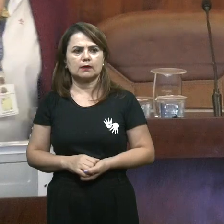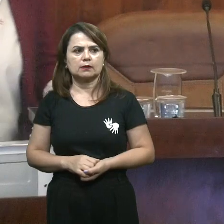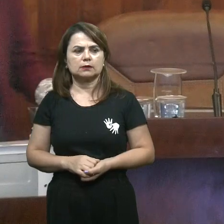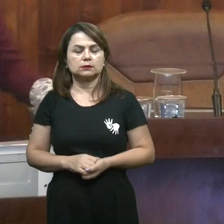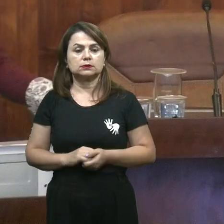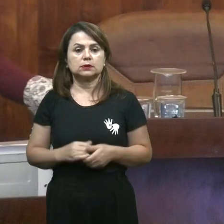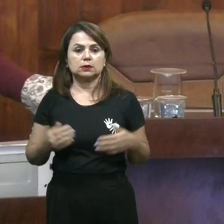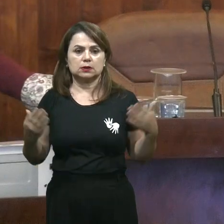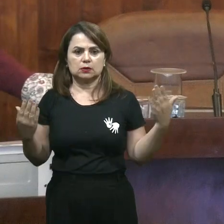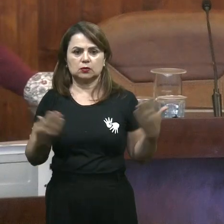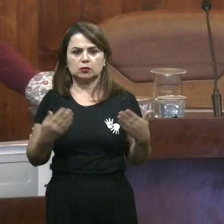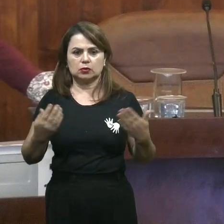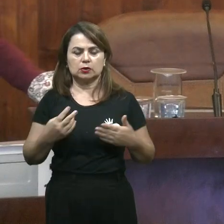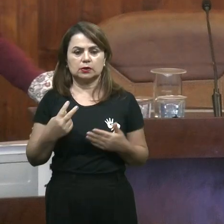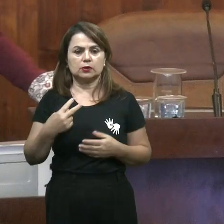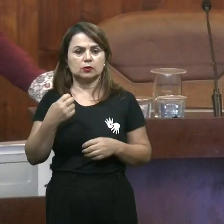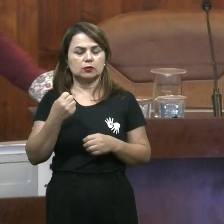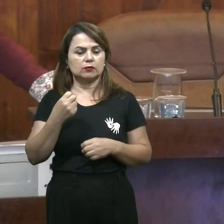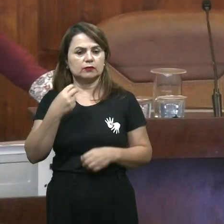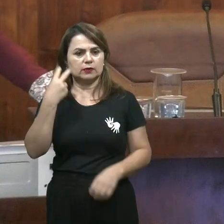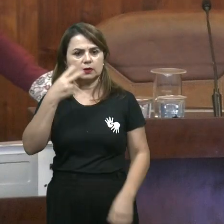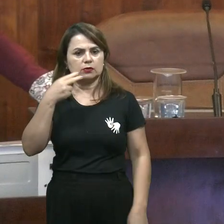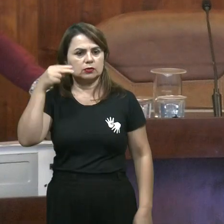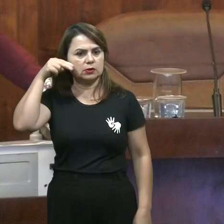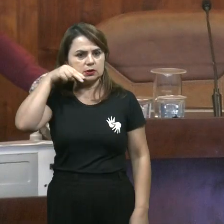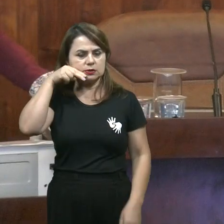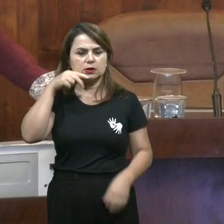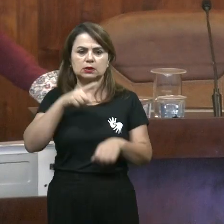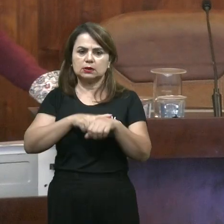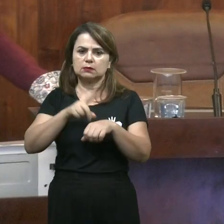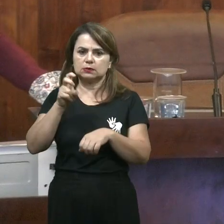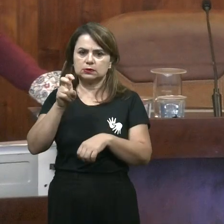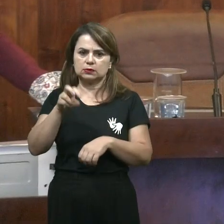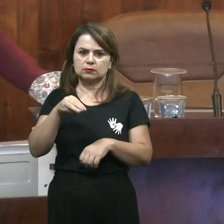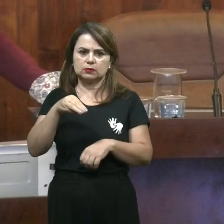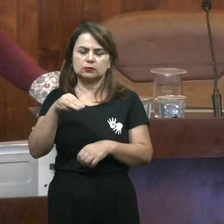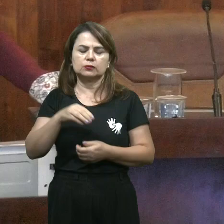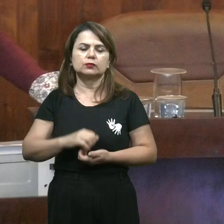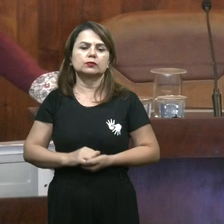Em discussão, requerimentos que o senhor autor, vereador Doutor Neixar, que na forma regimental, dispõe de cinco minutos.